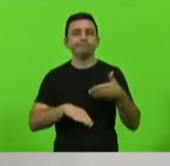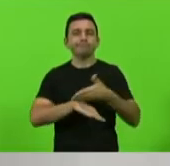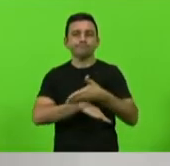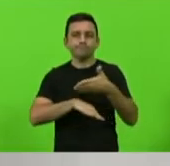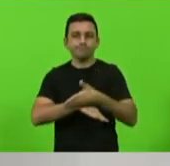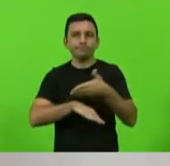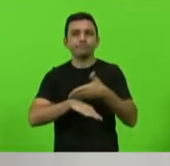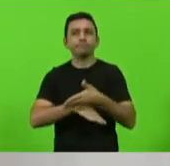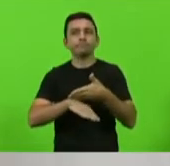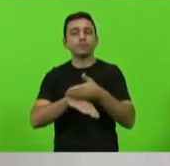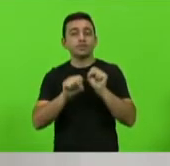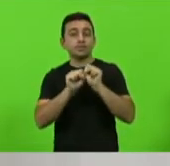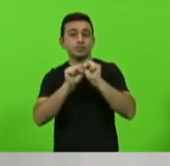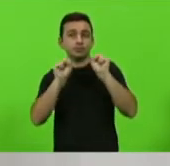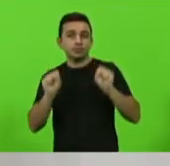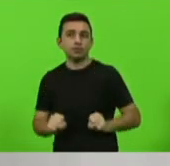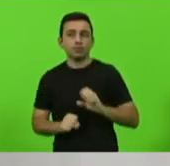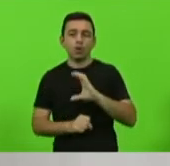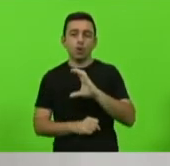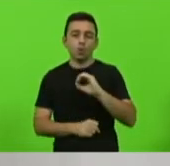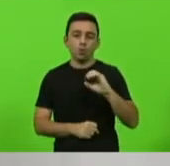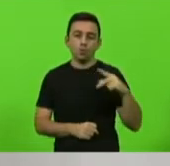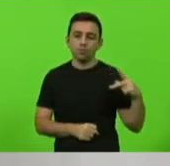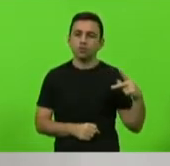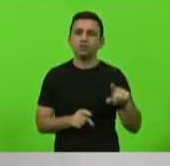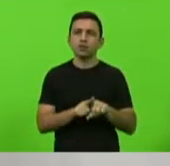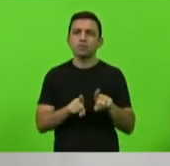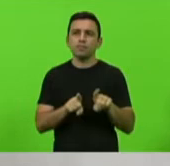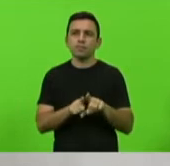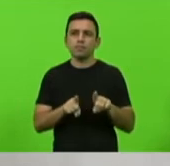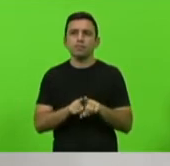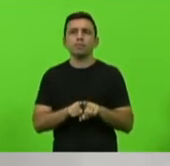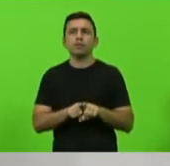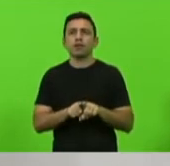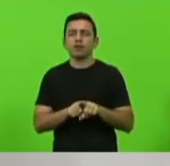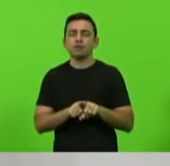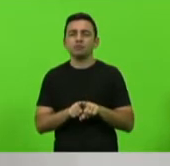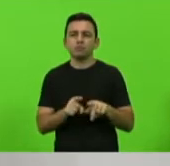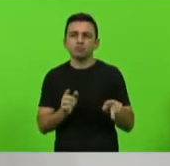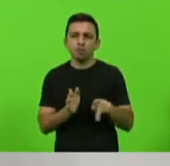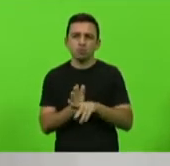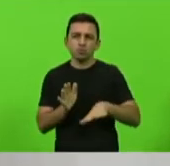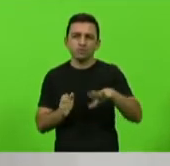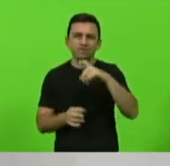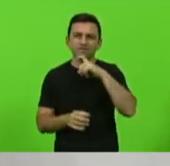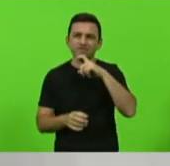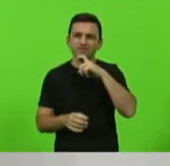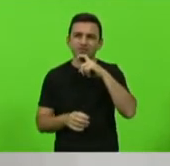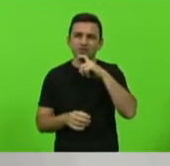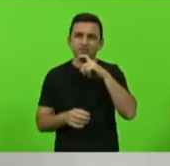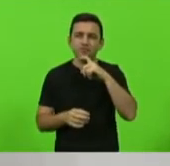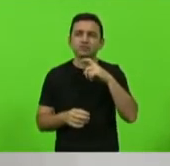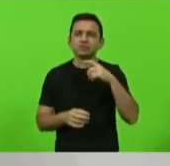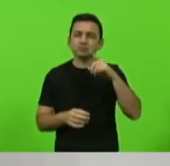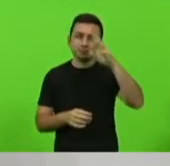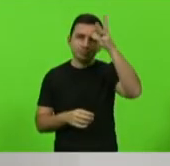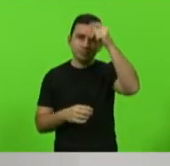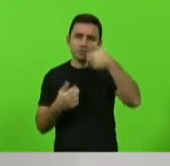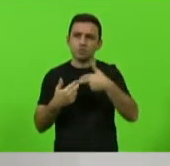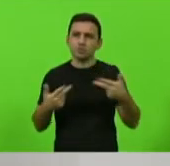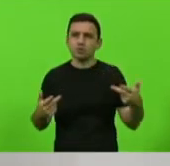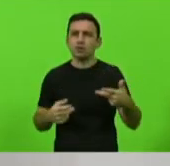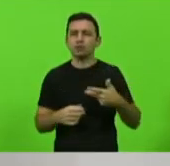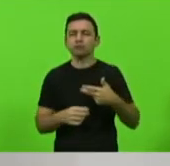do sistema cooperativo, dos frigoríficos, que vivem, produzem